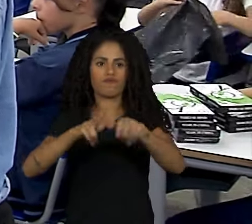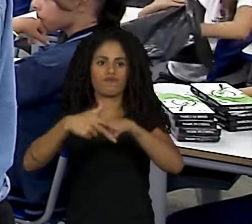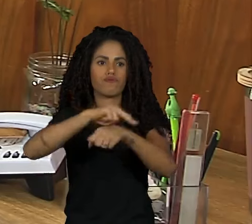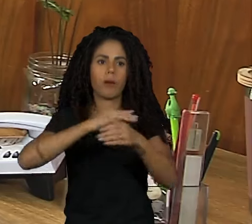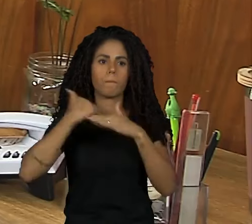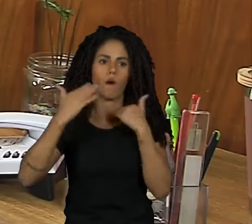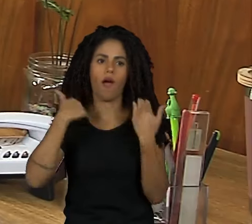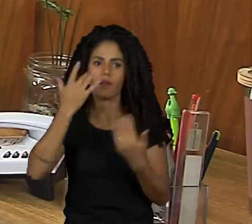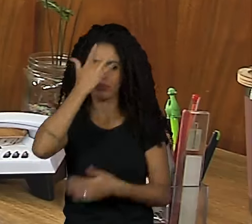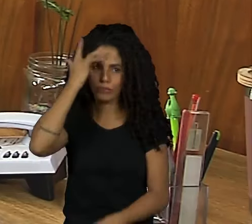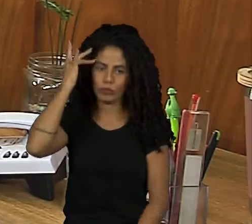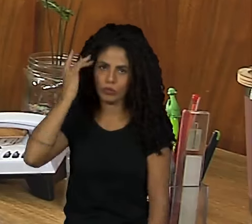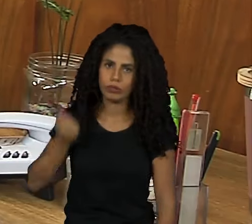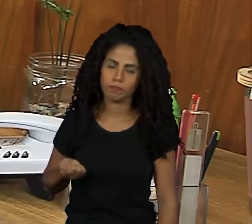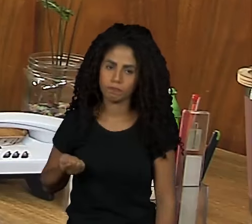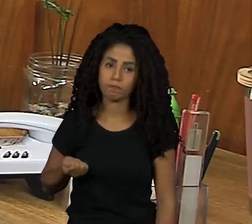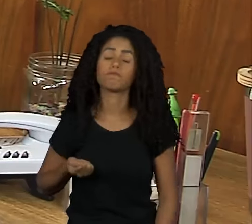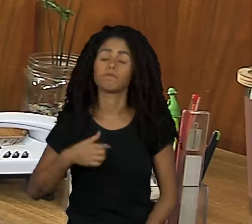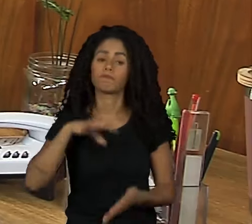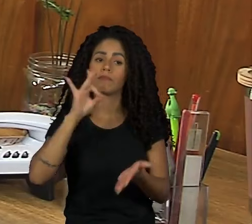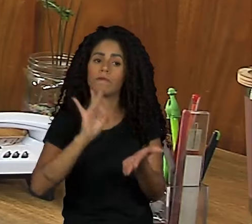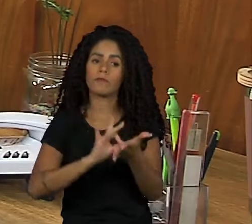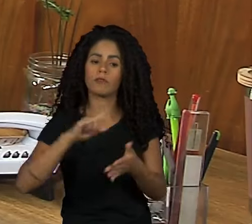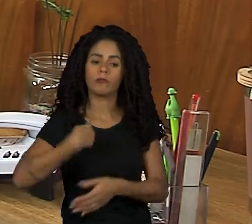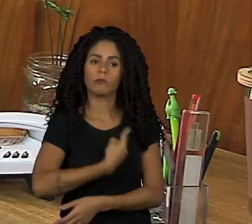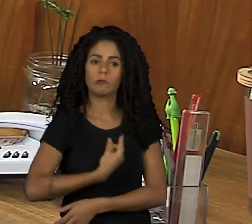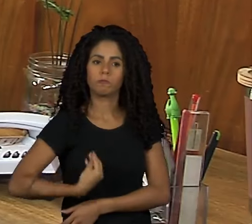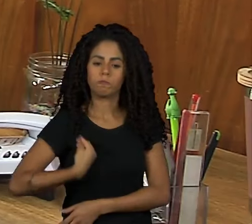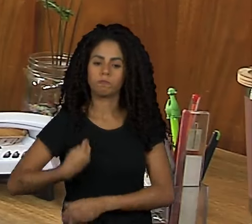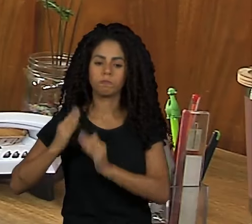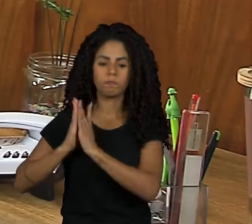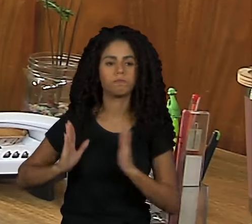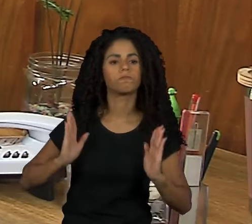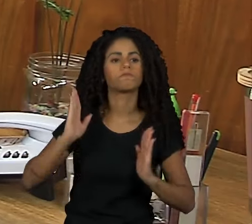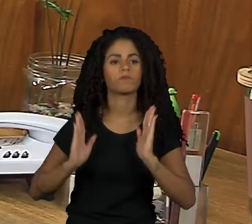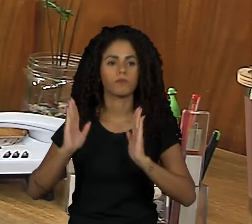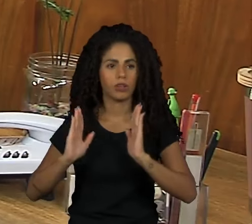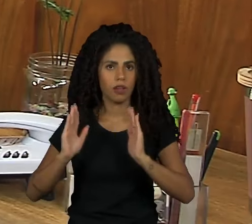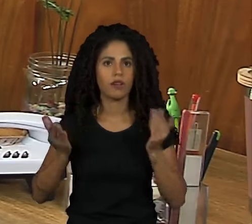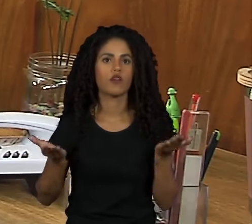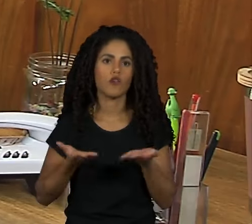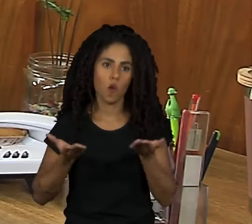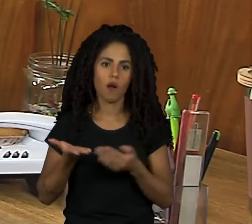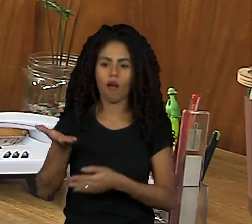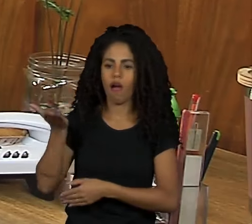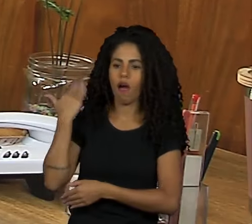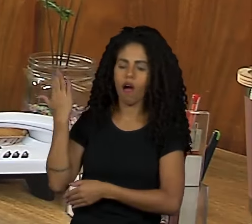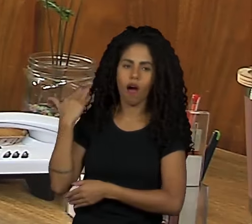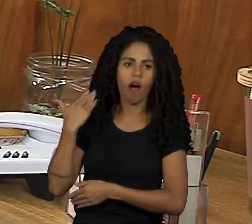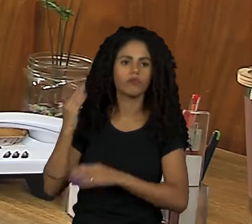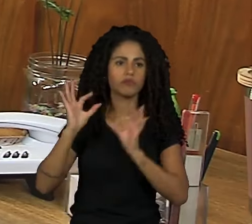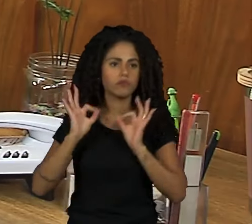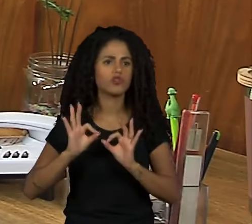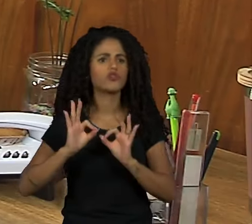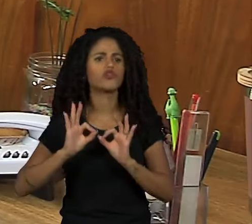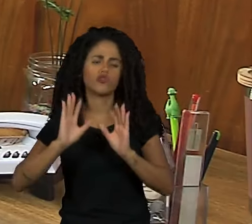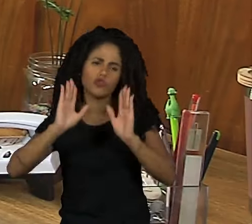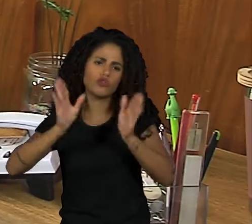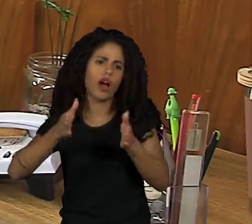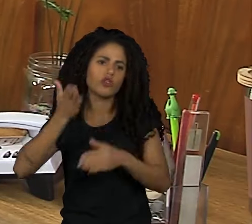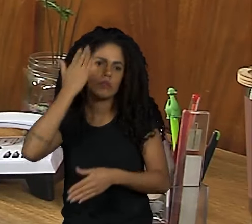gente. Realmente estamos vivendo uma situação muito difícil, como não vivemos antes, né? Apesar de já termos passado por